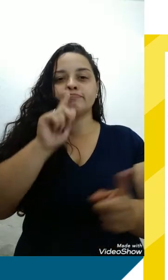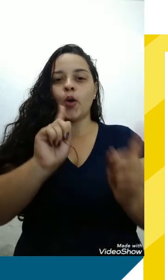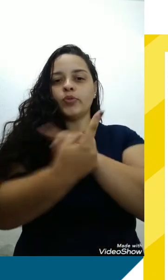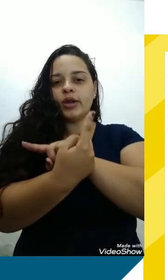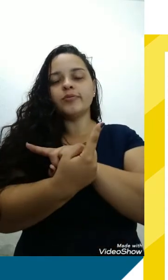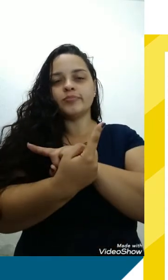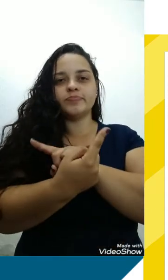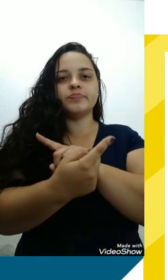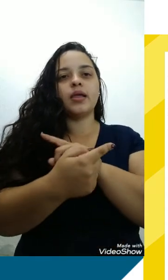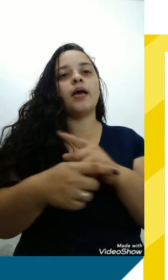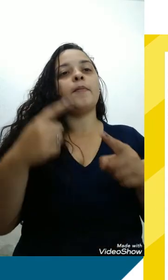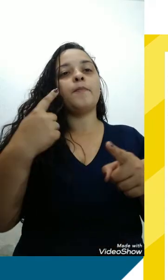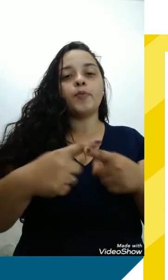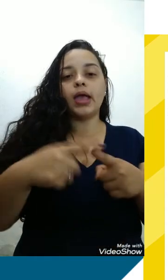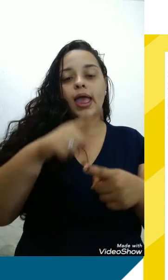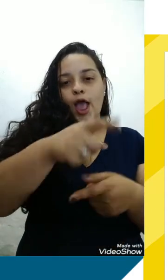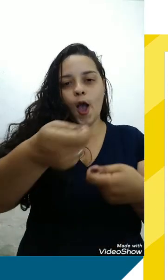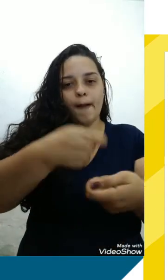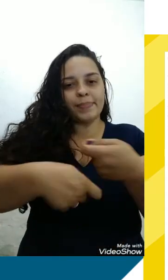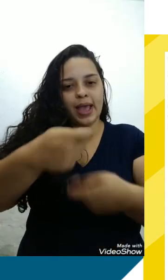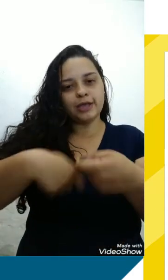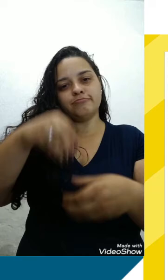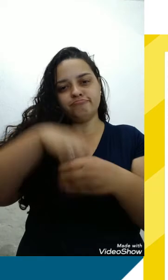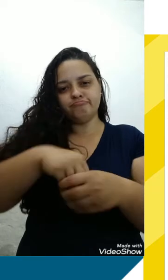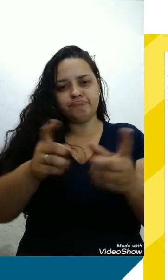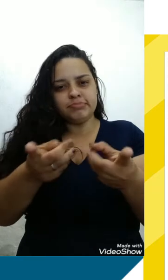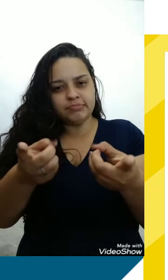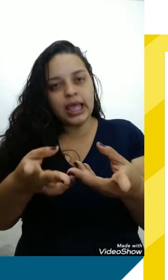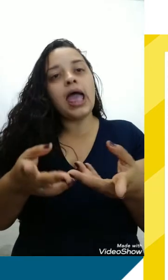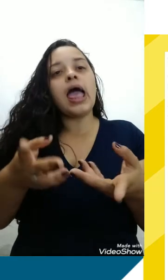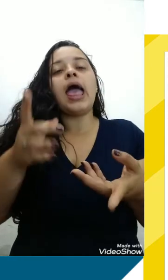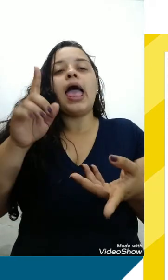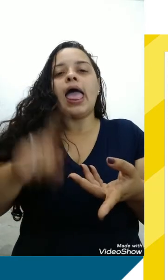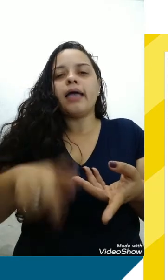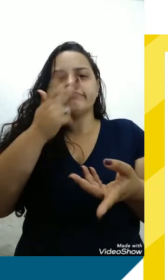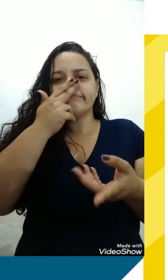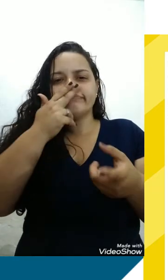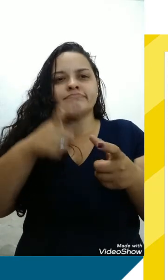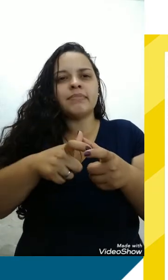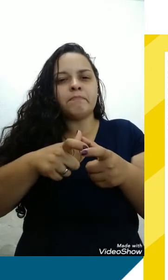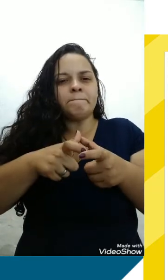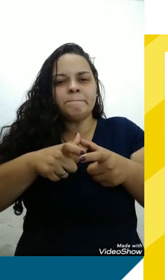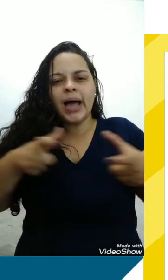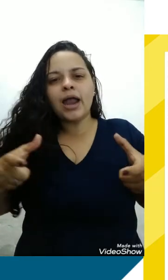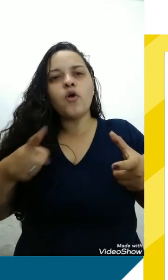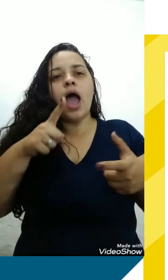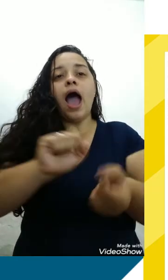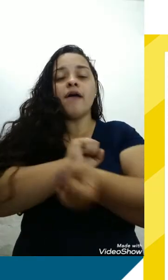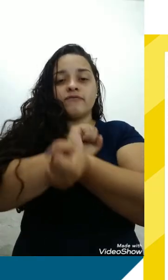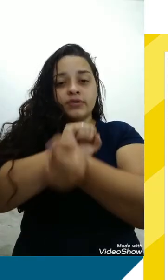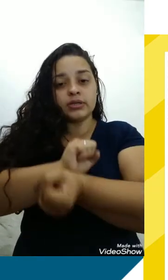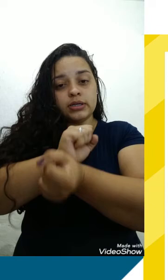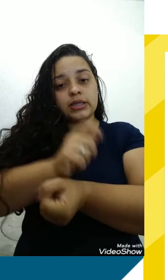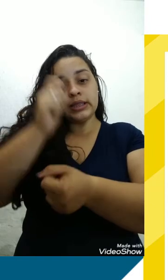restrição, o comércio ambulante nesse período no Brasil era majoritariamente ocupado por africanos escravizados e